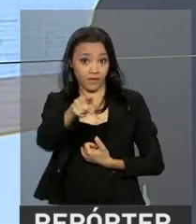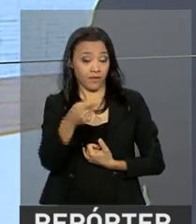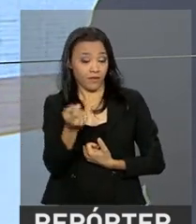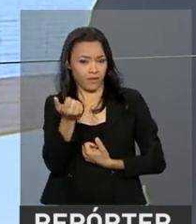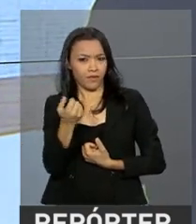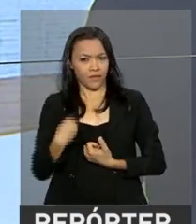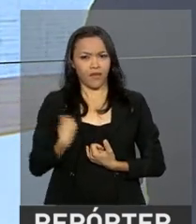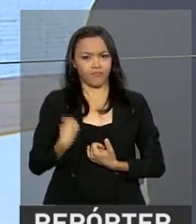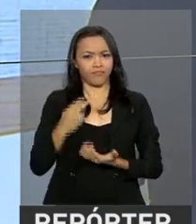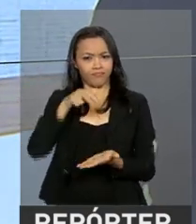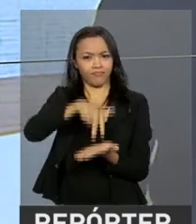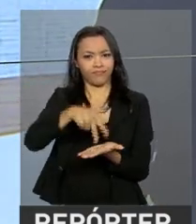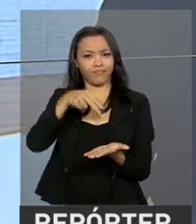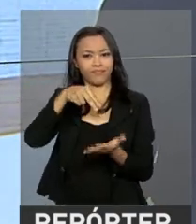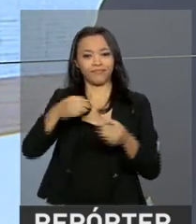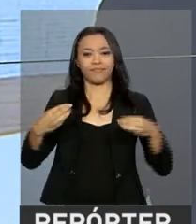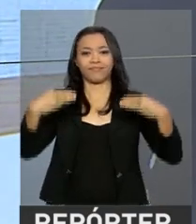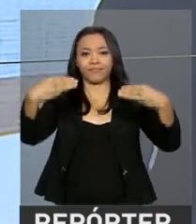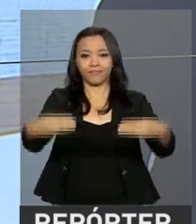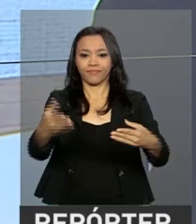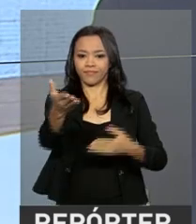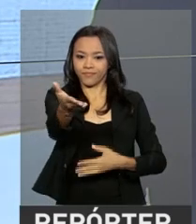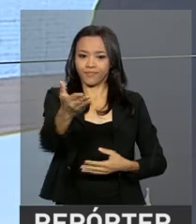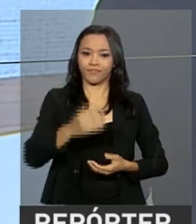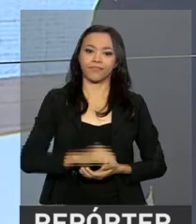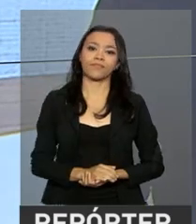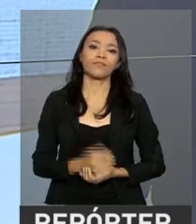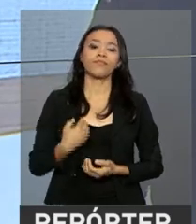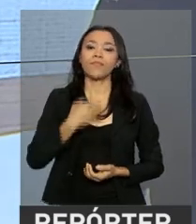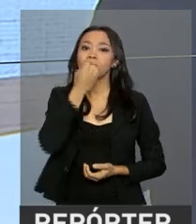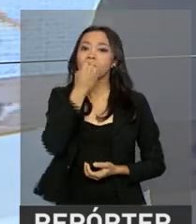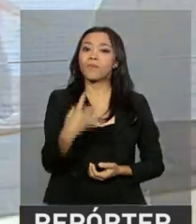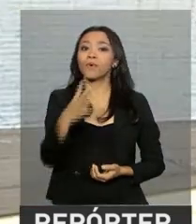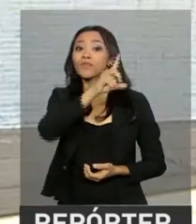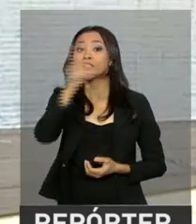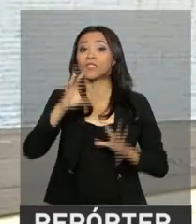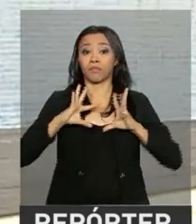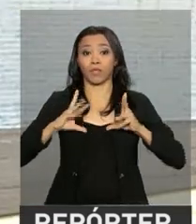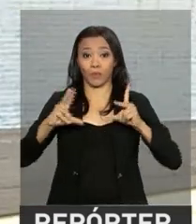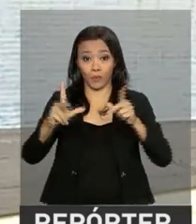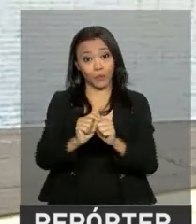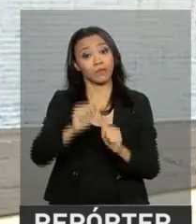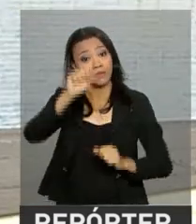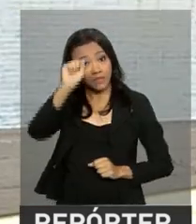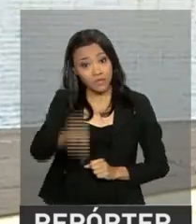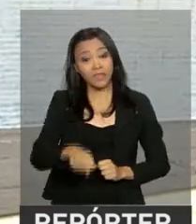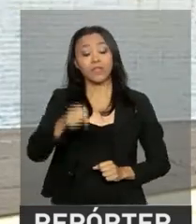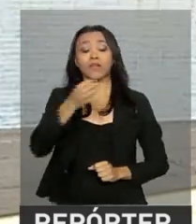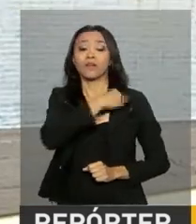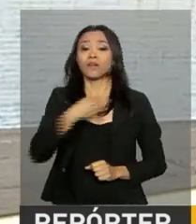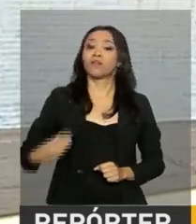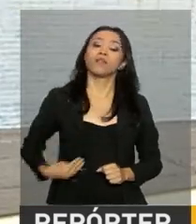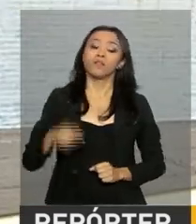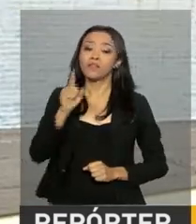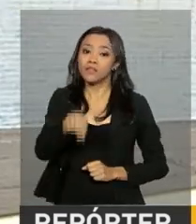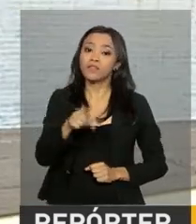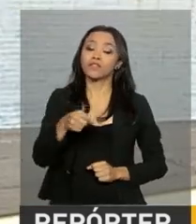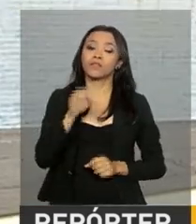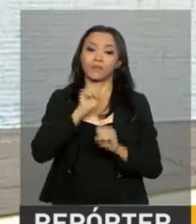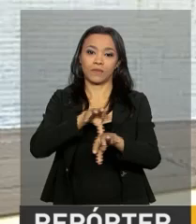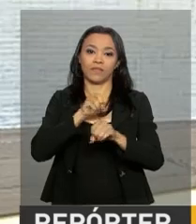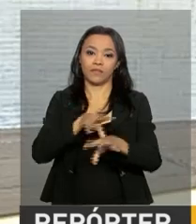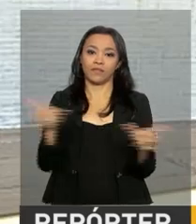da Educação Gabi bom dia bom dia Leandro Um bom dia a todos É isso mesmo o ministro da educação Mendonça